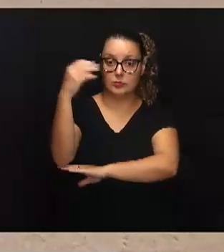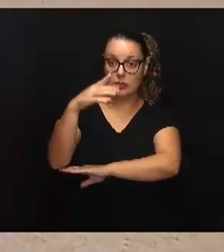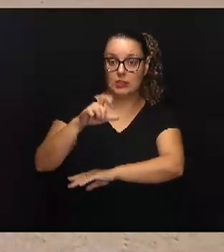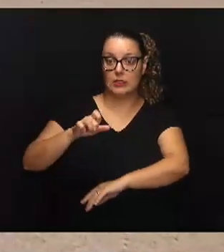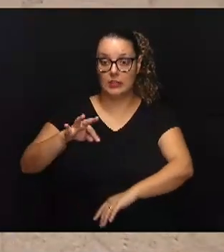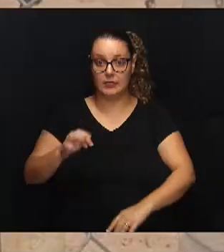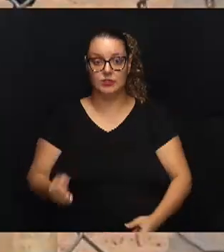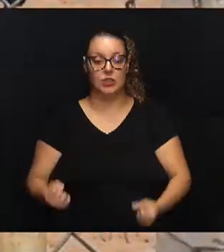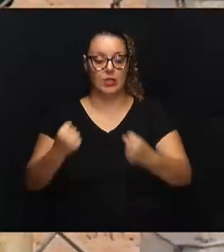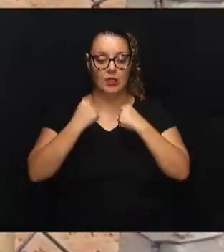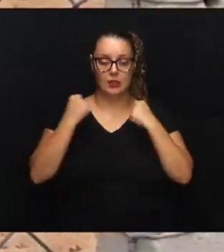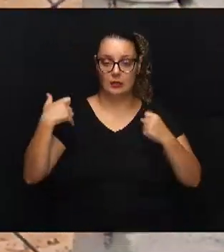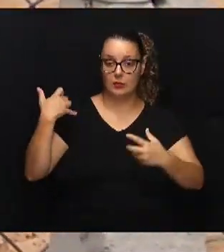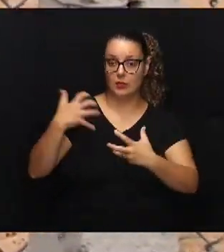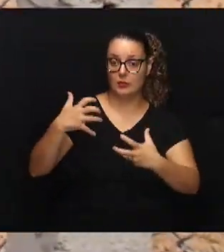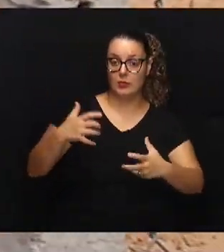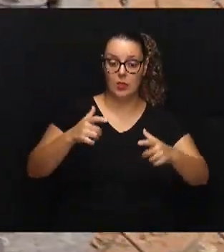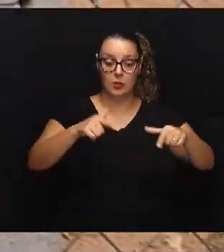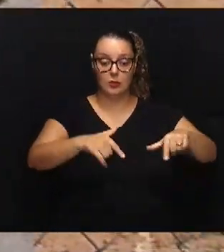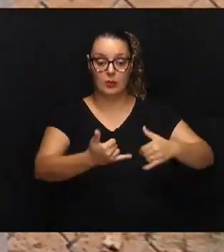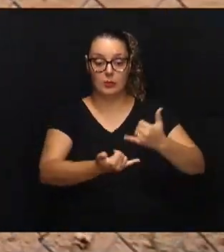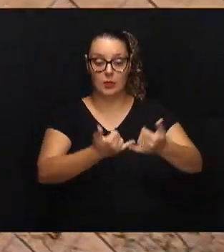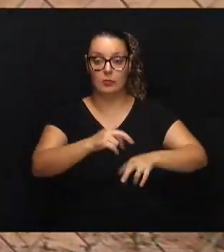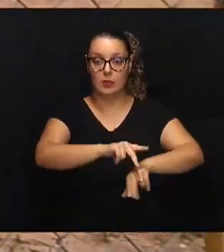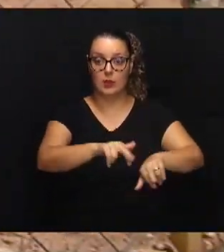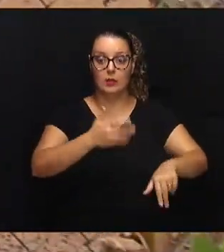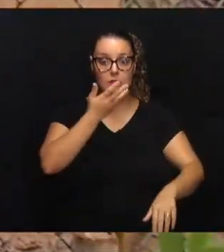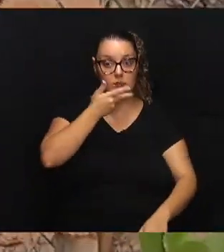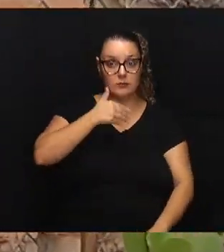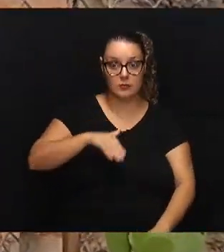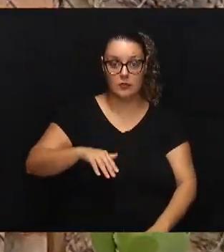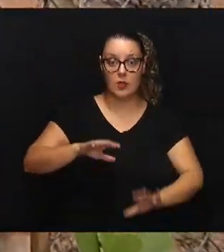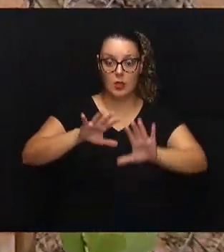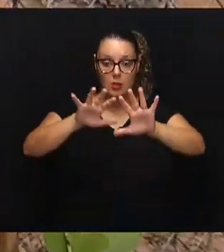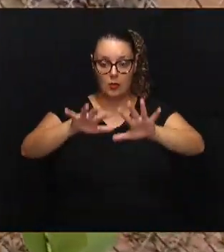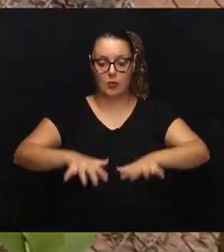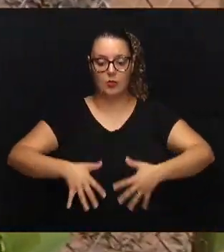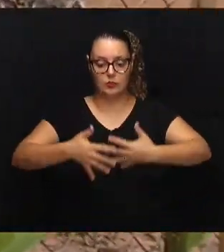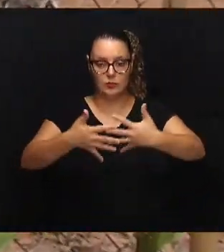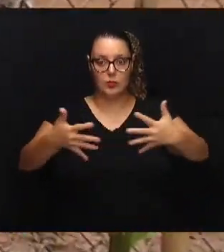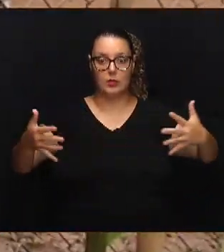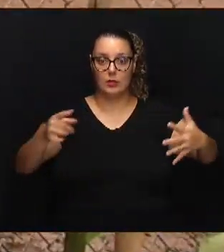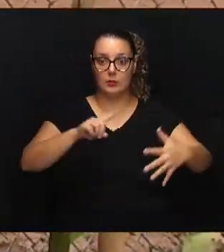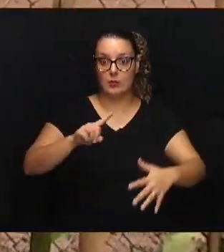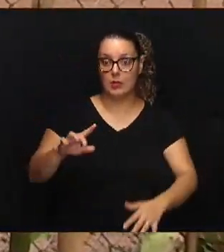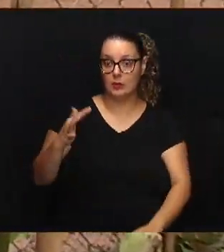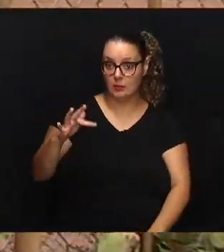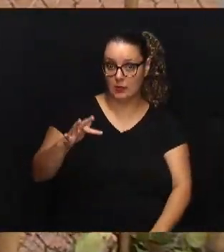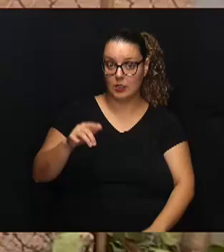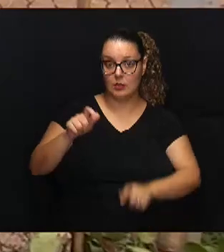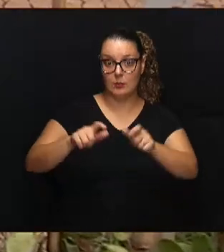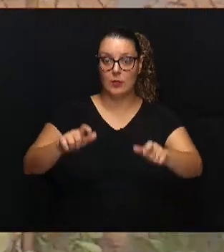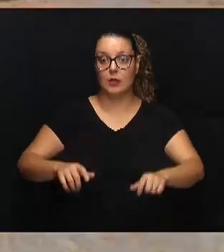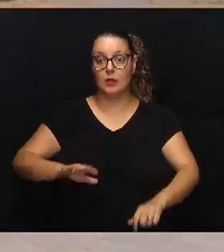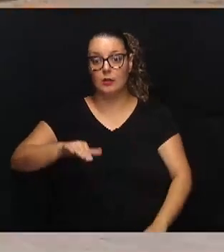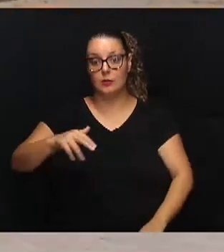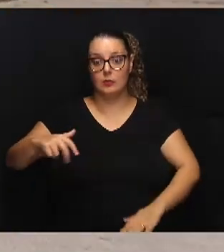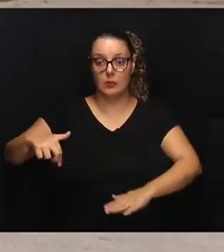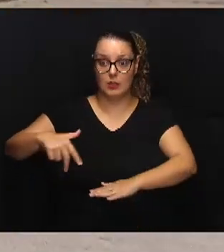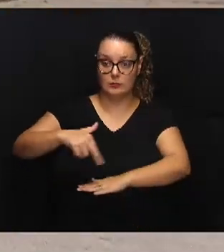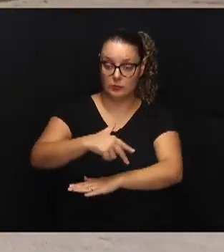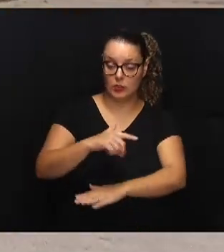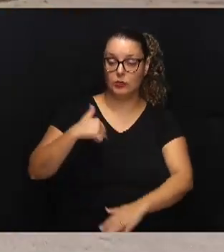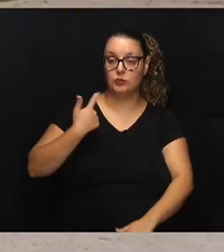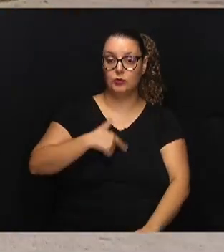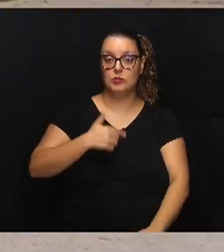academia terceira idade, playground para as crianças, os alambrados para poder não machucar as pessoas quando estão fazendo a caminhada. Nós